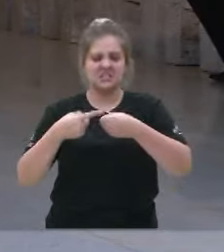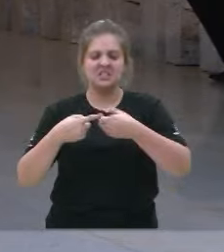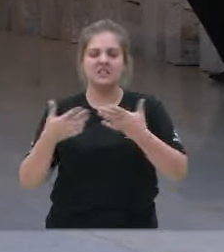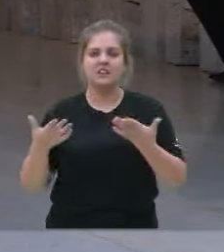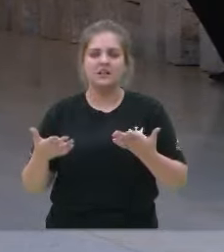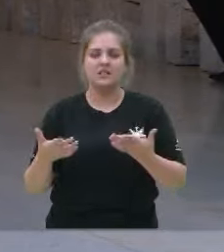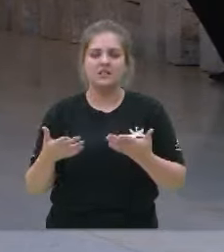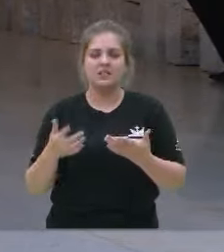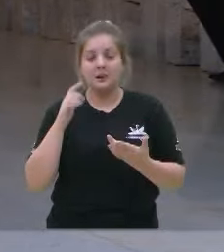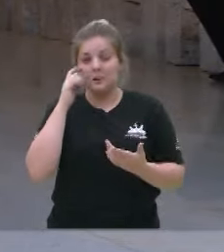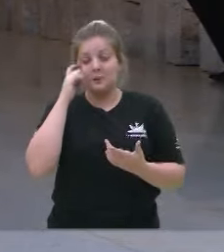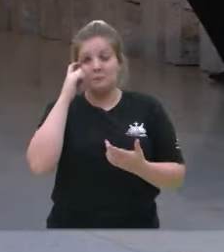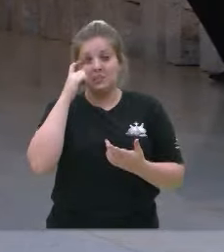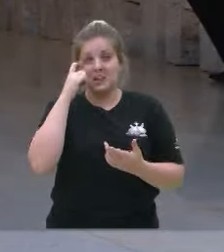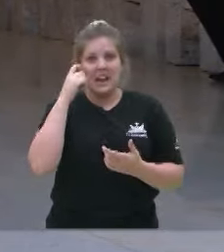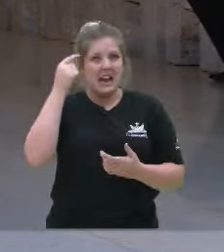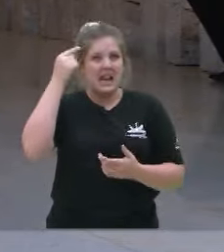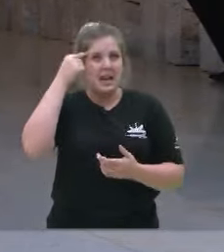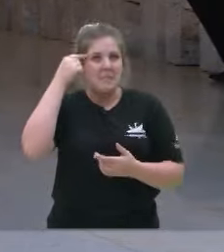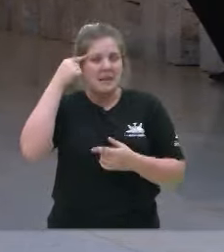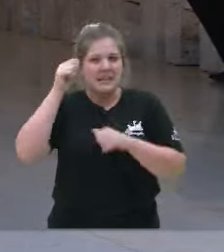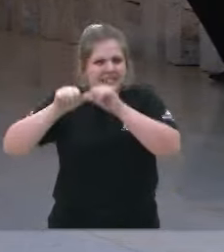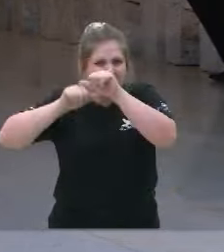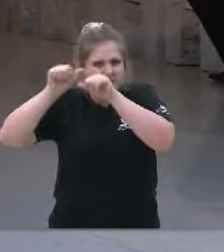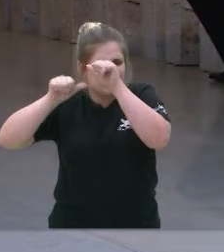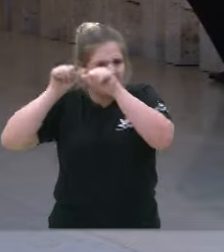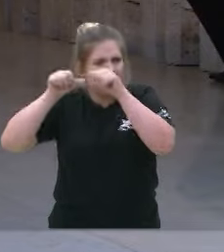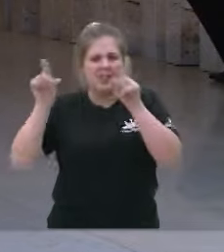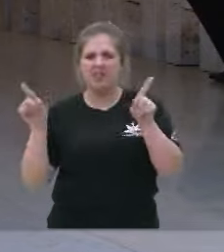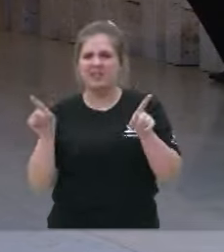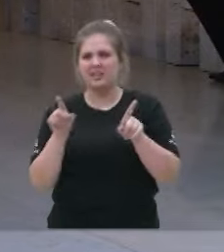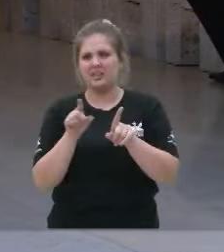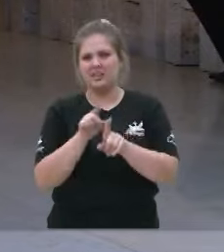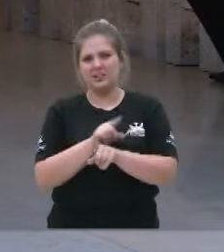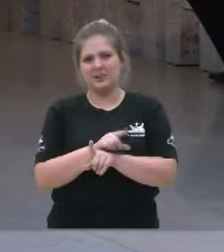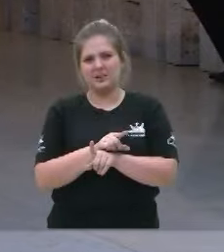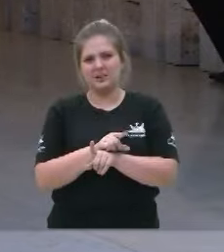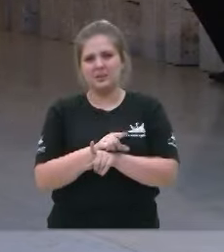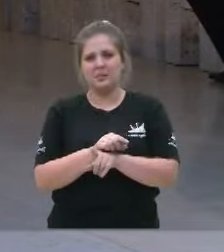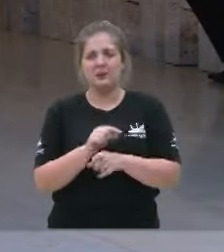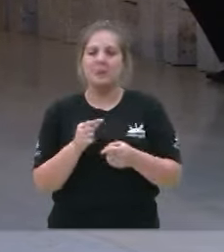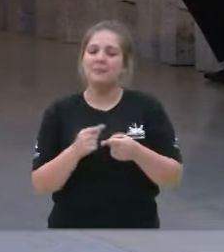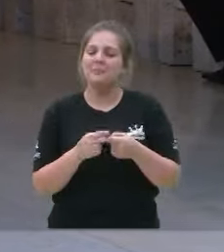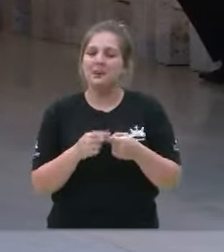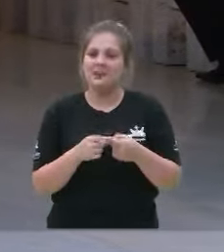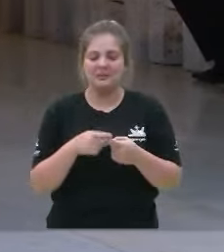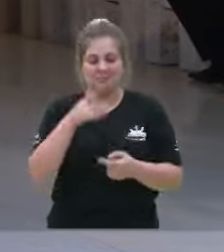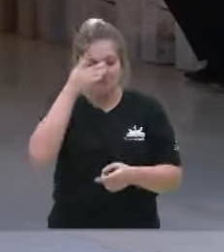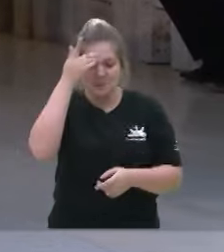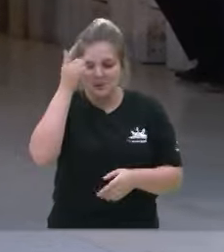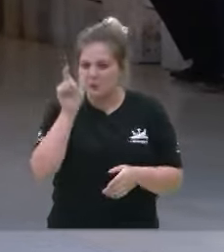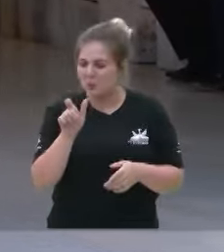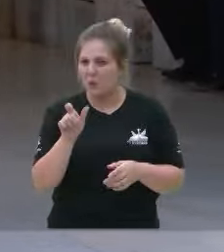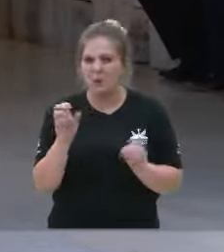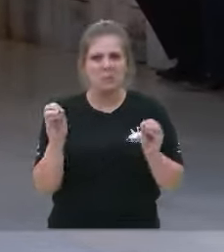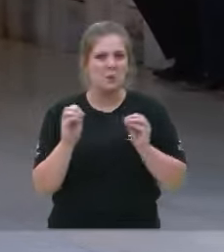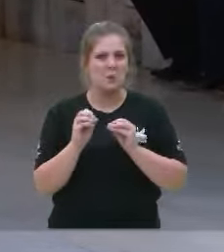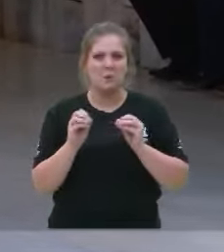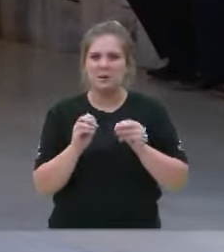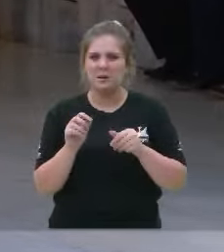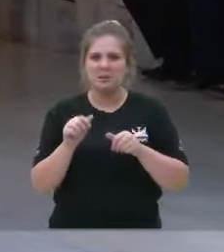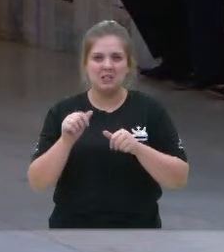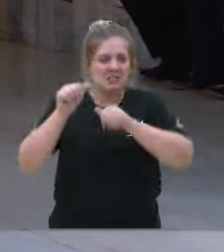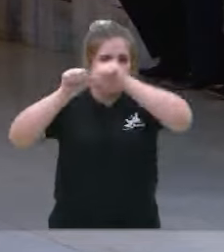não fazer a cabeça das pessoas porque como já falamos ninguém faz a cabeça de ninguém